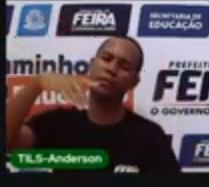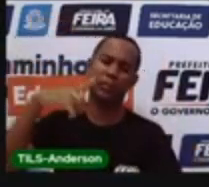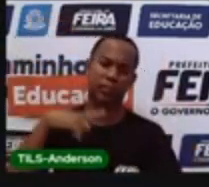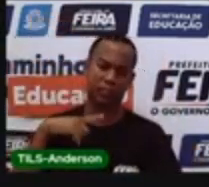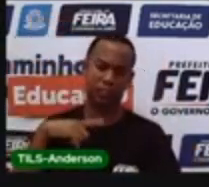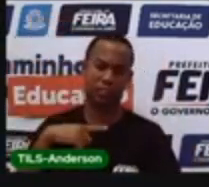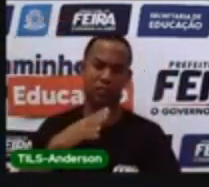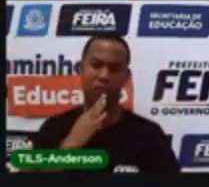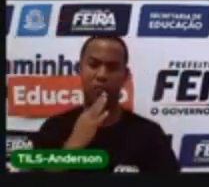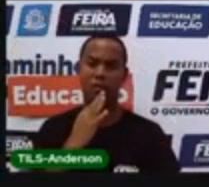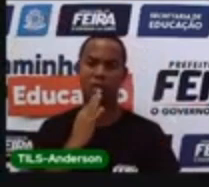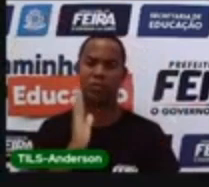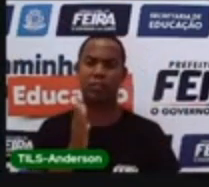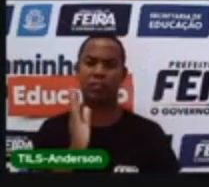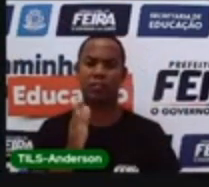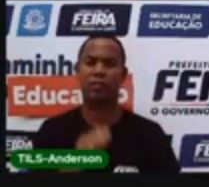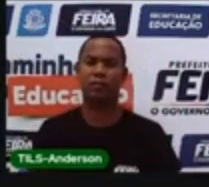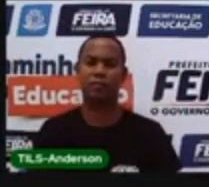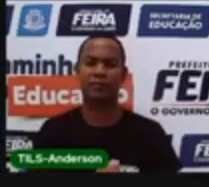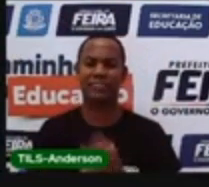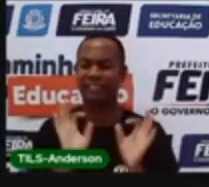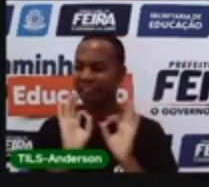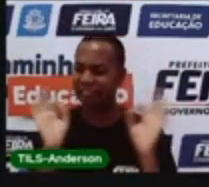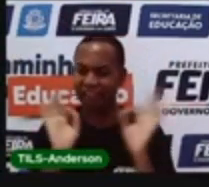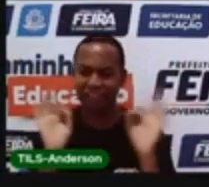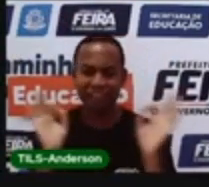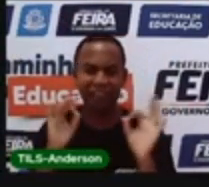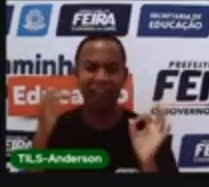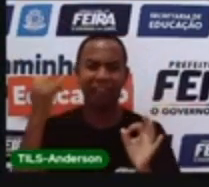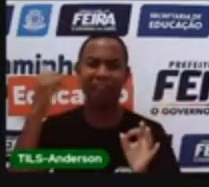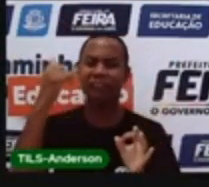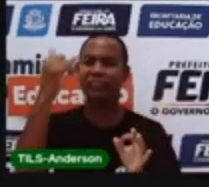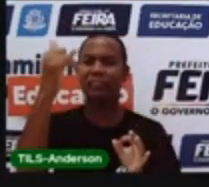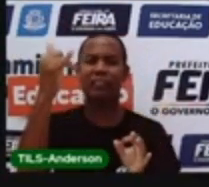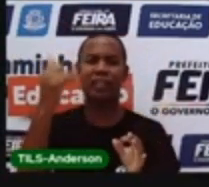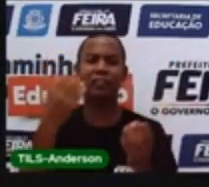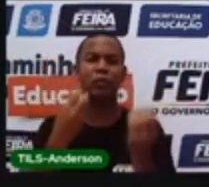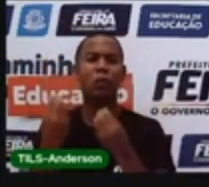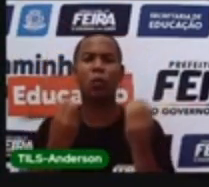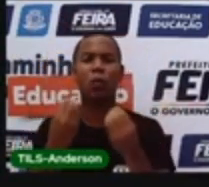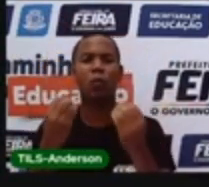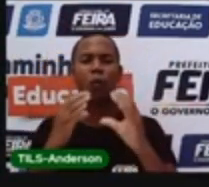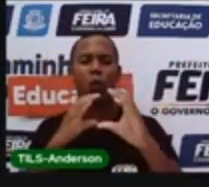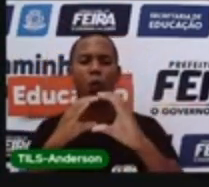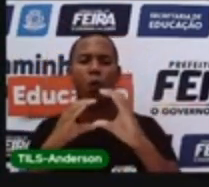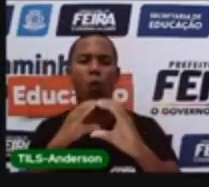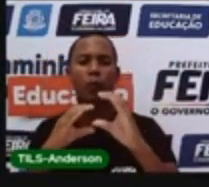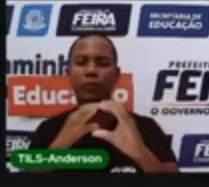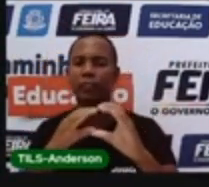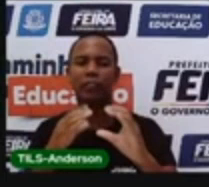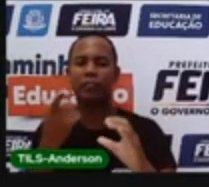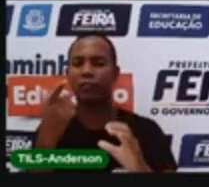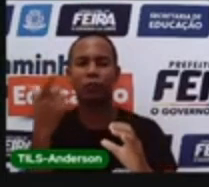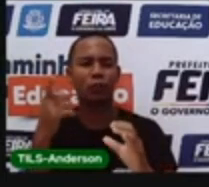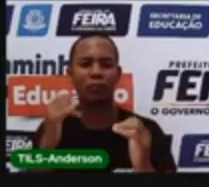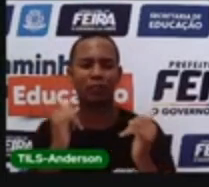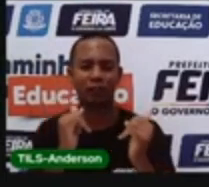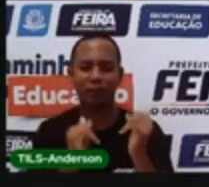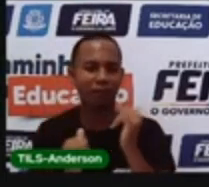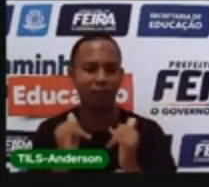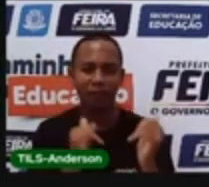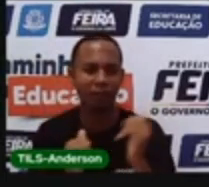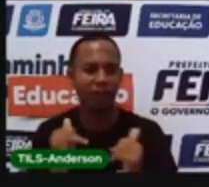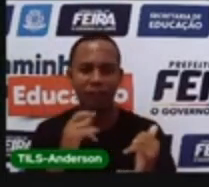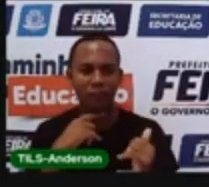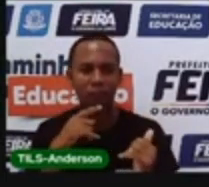eletricidade. Se não existisse eletricidade, a gente não estaria se comunicando agora, a internet não estaria funcionando,